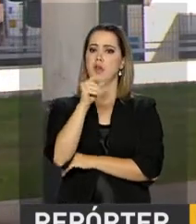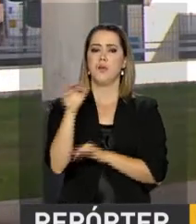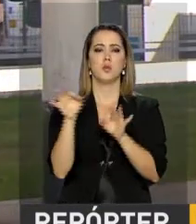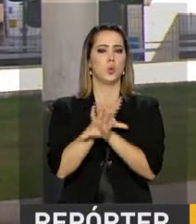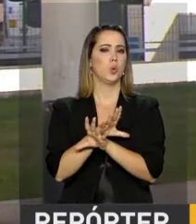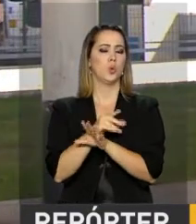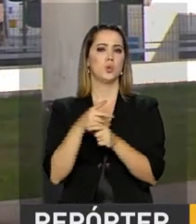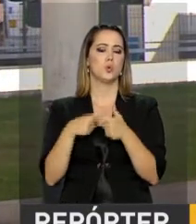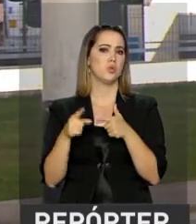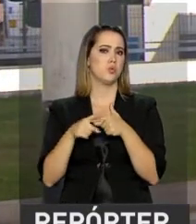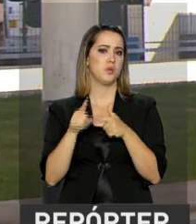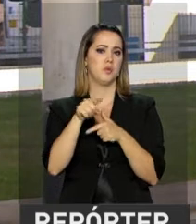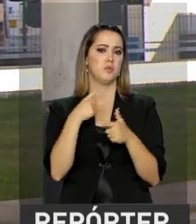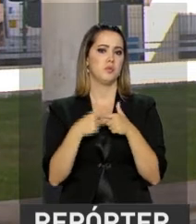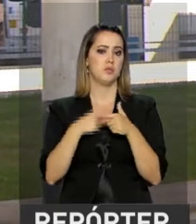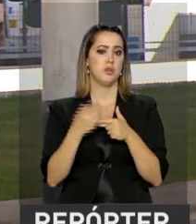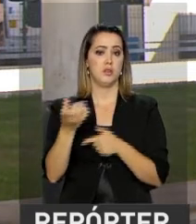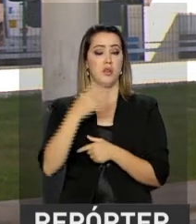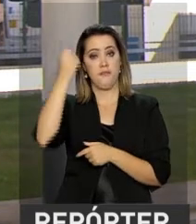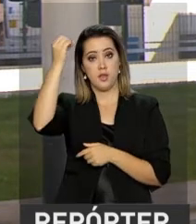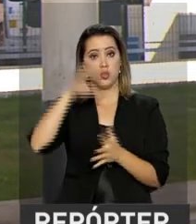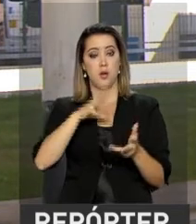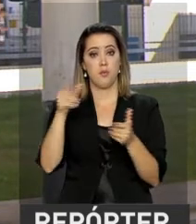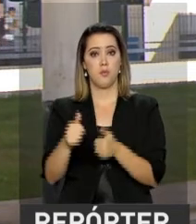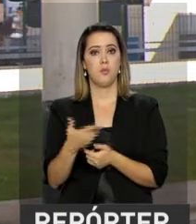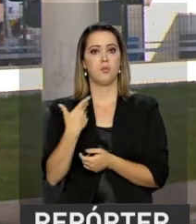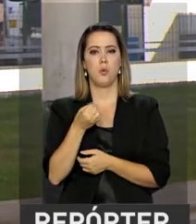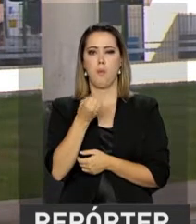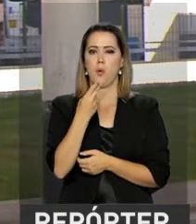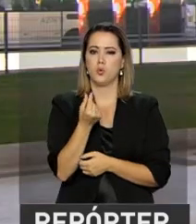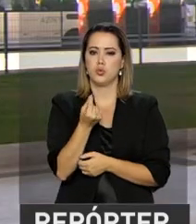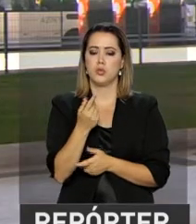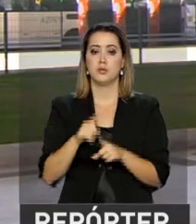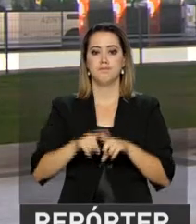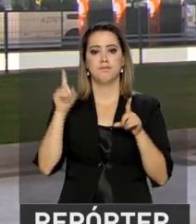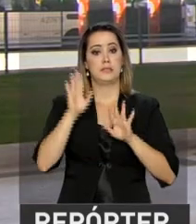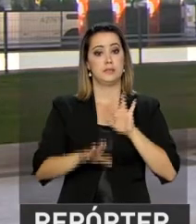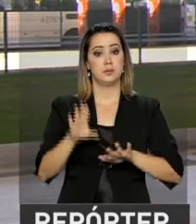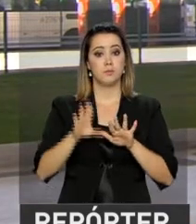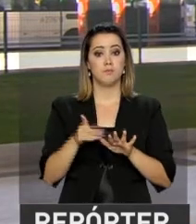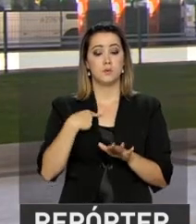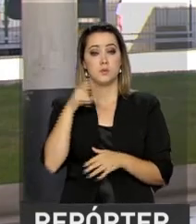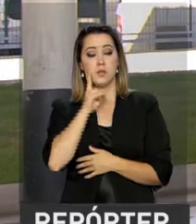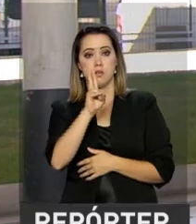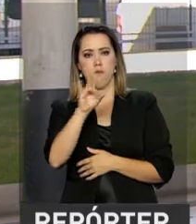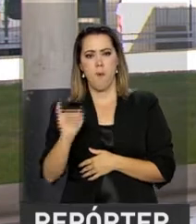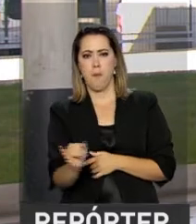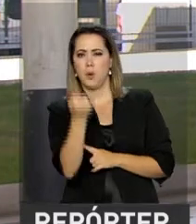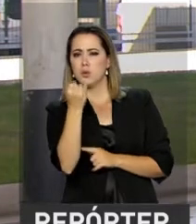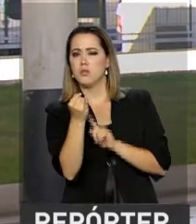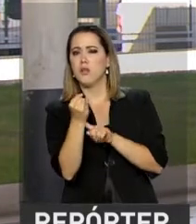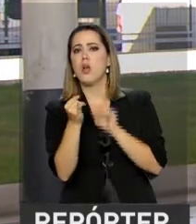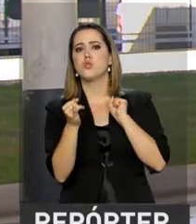os problemas. Afinal, quem não quer viajar o mundo e ganhar um bom dinheiro? Mas às vezes o que parece ser uma